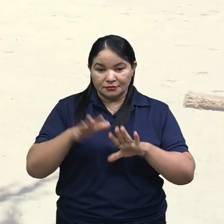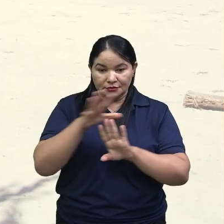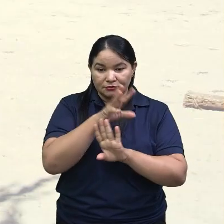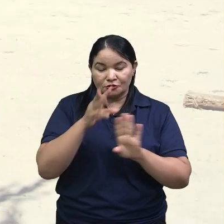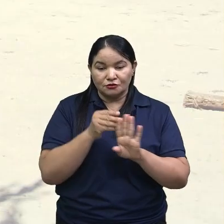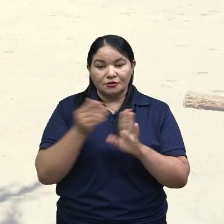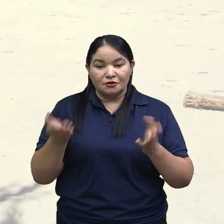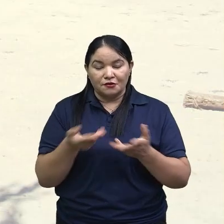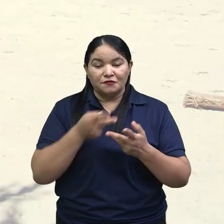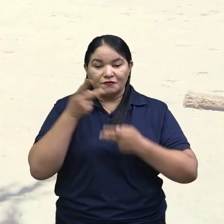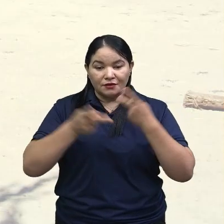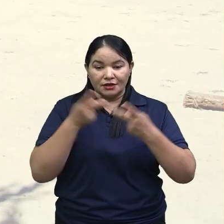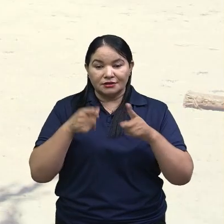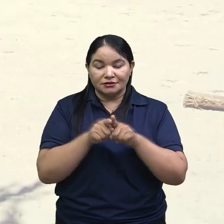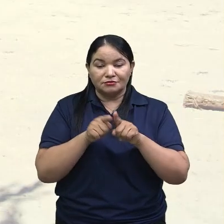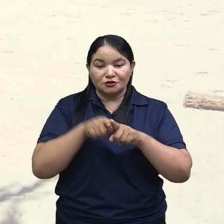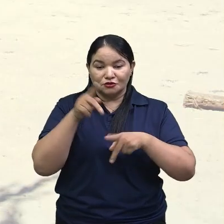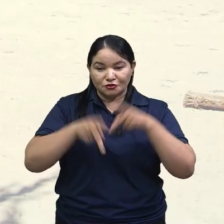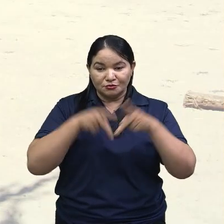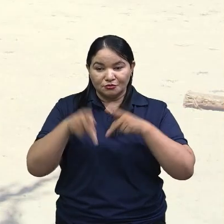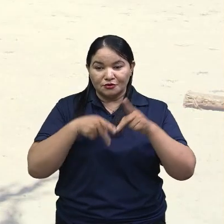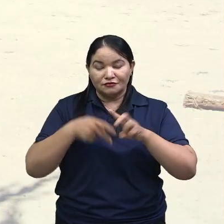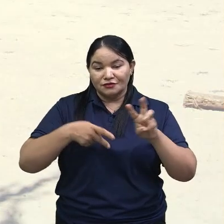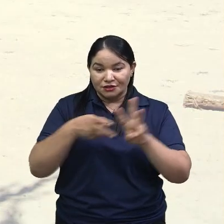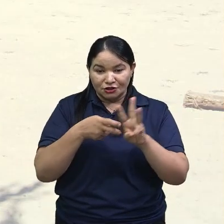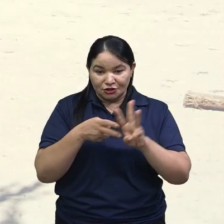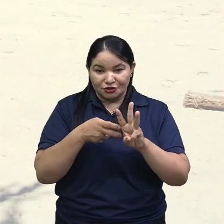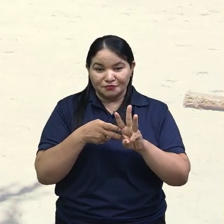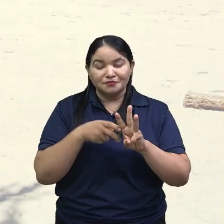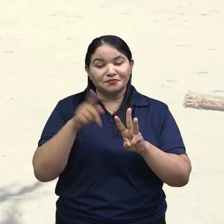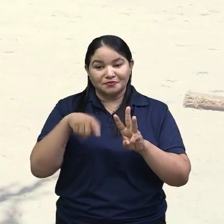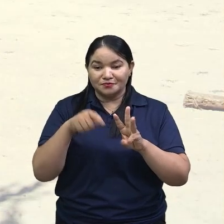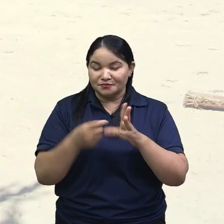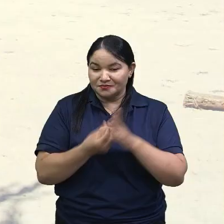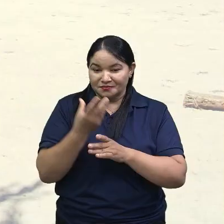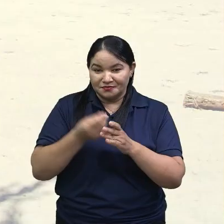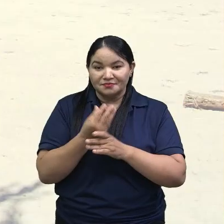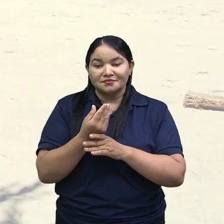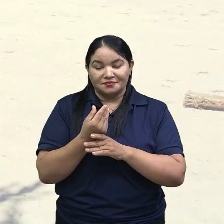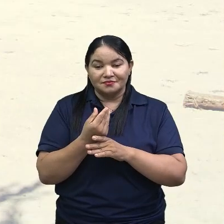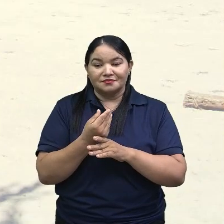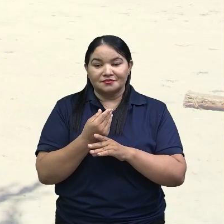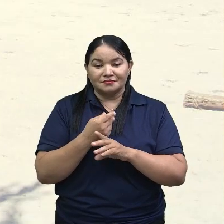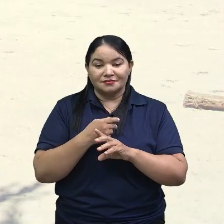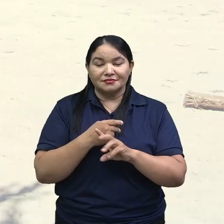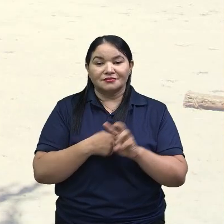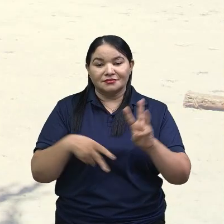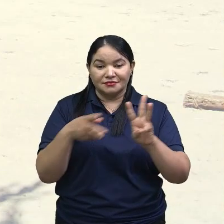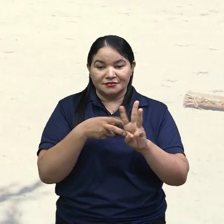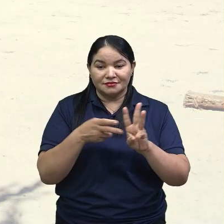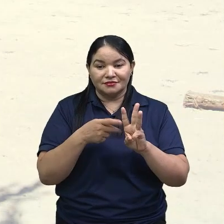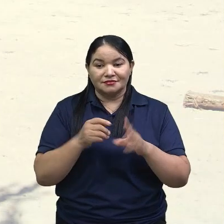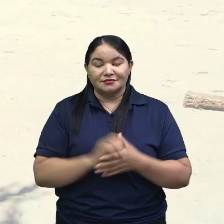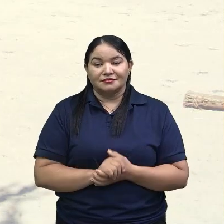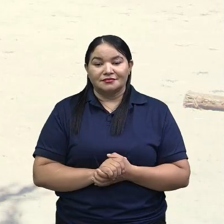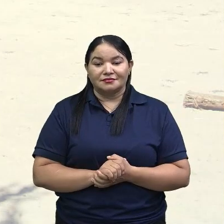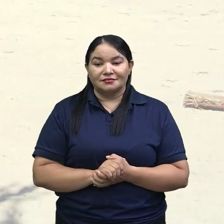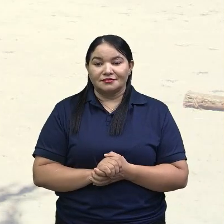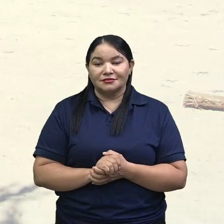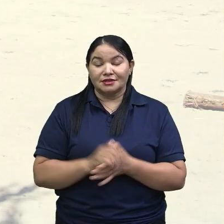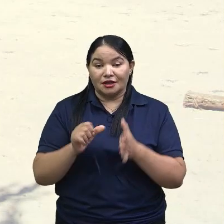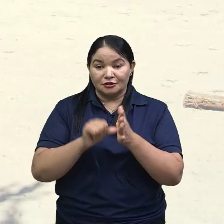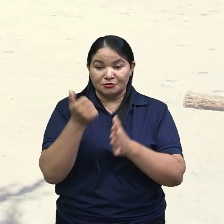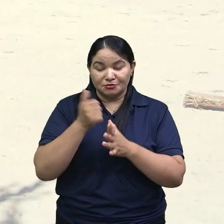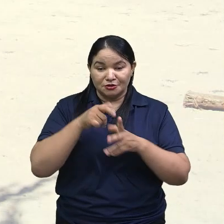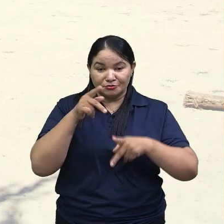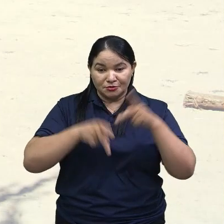de falar, né, dos povos indígenas, os povos originários, que são a primeira população que